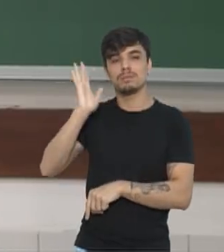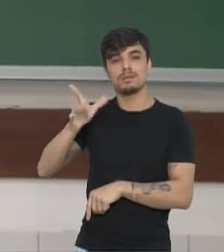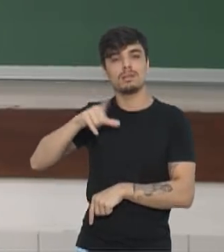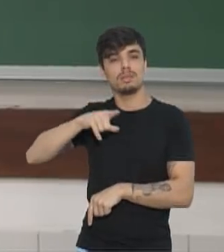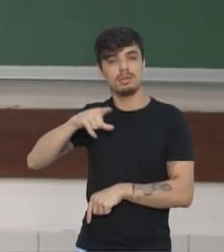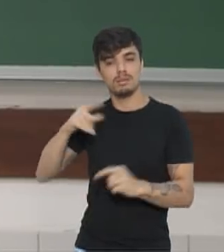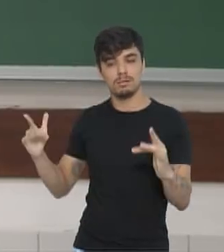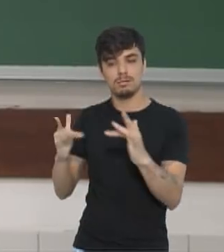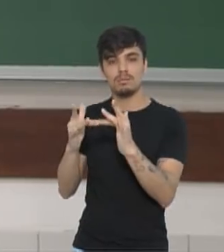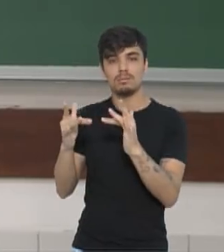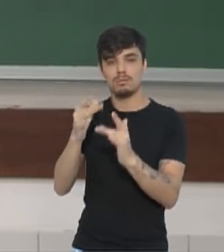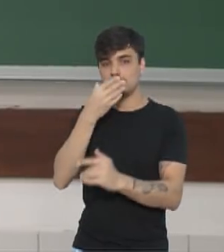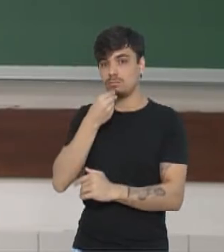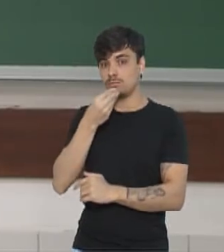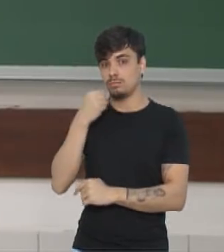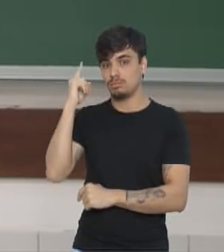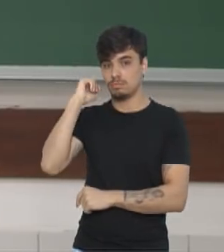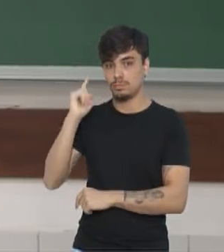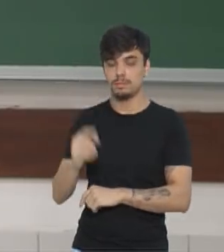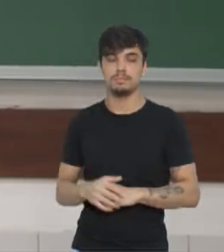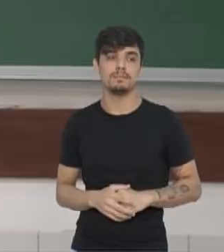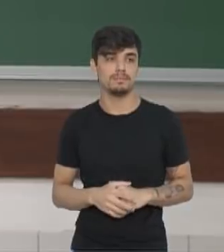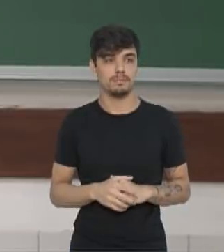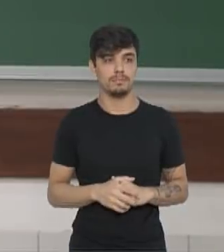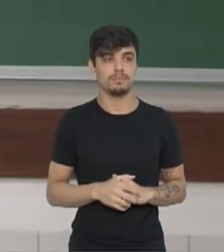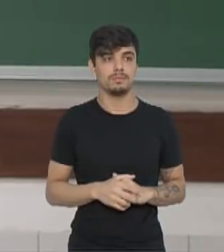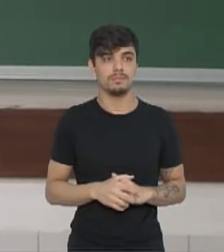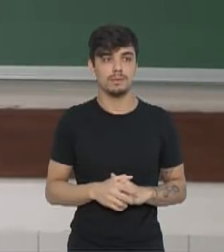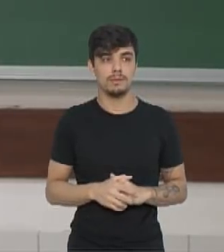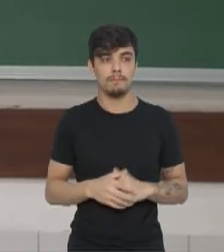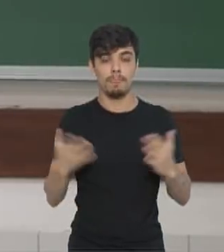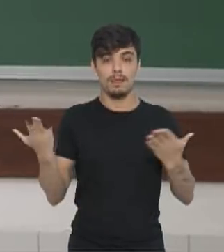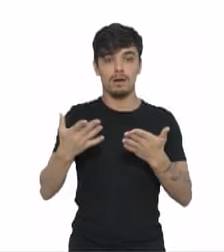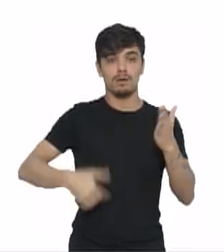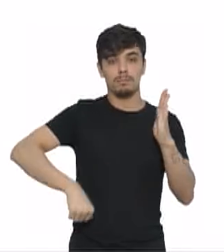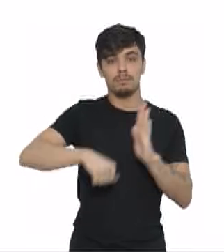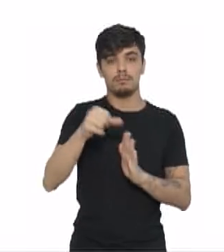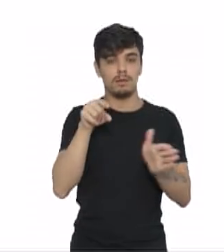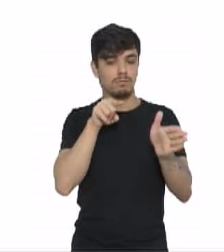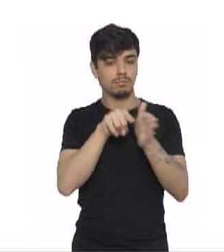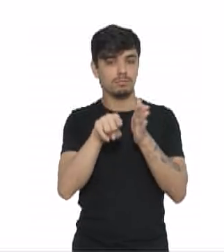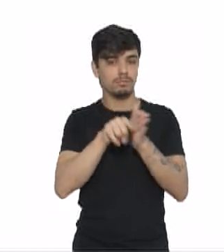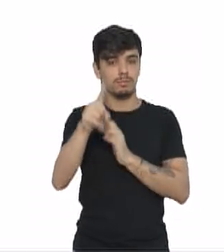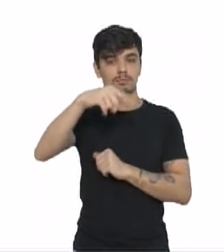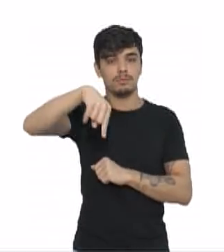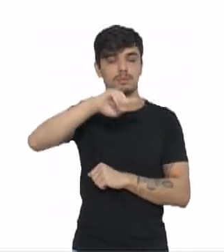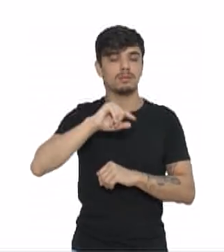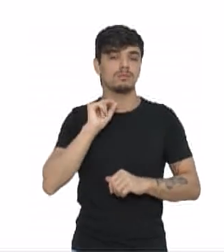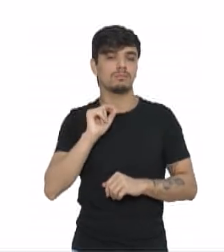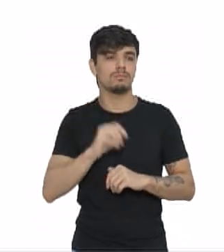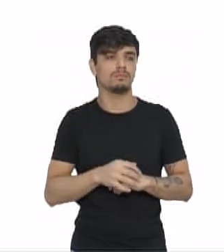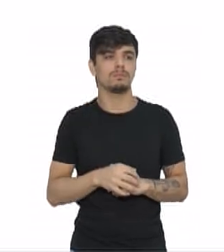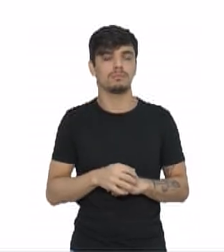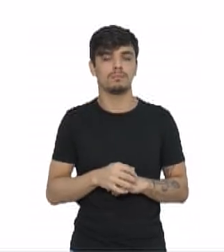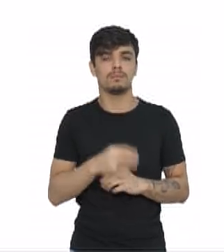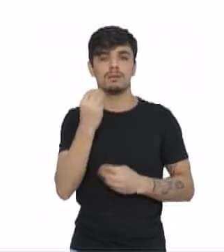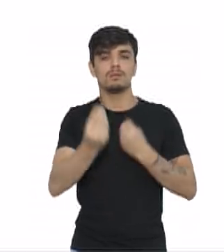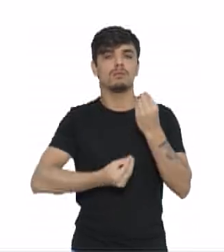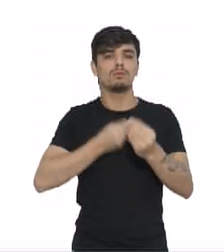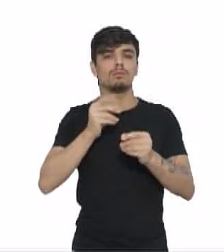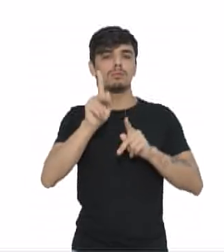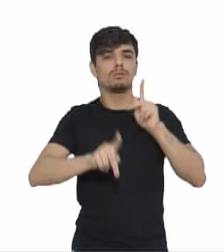contato com o homem branco. E vamos então para o nosso primeiro quiz da aula e eu pergunto para vocês, como os